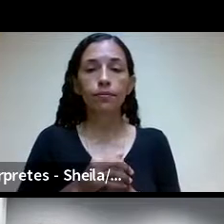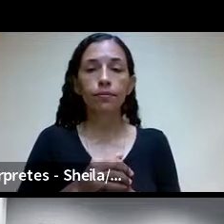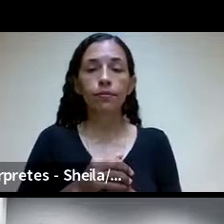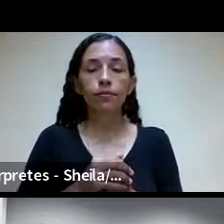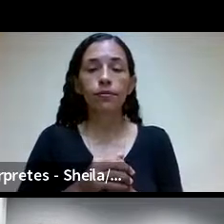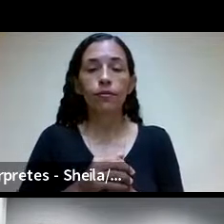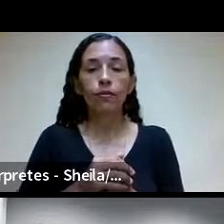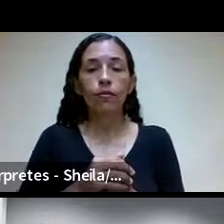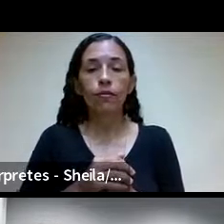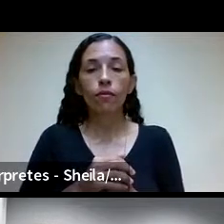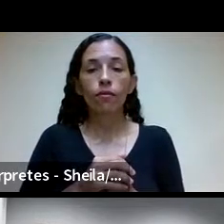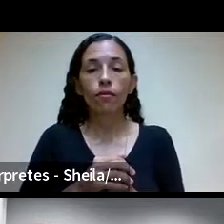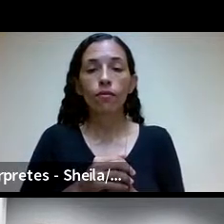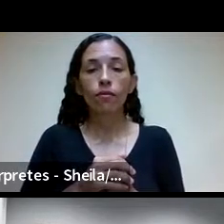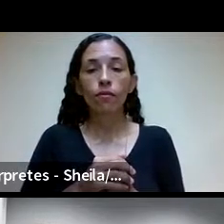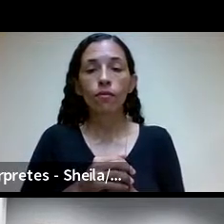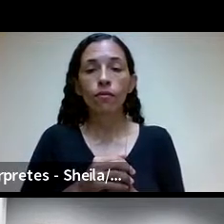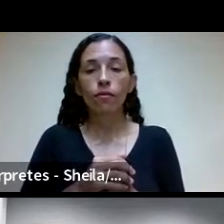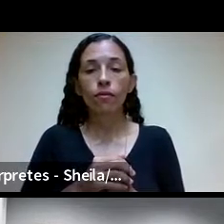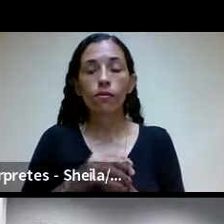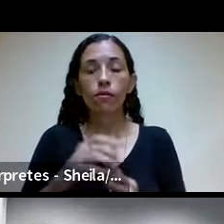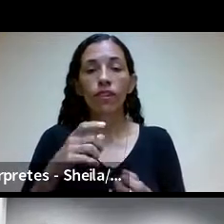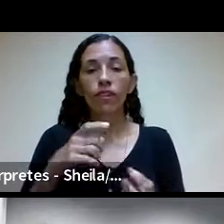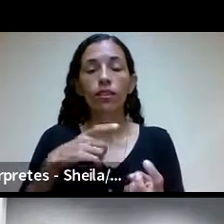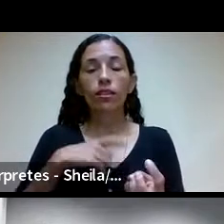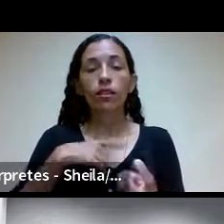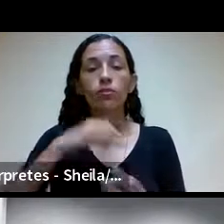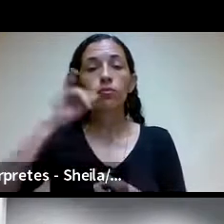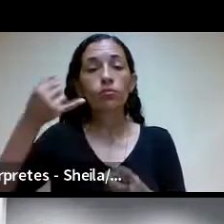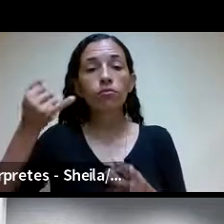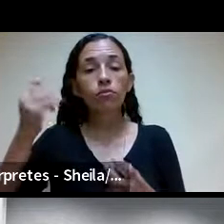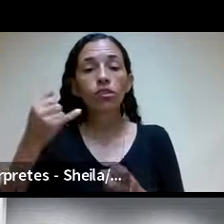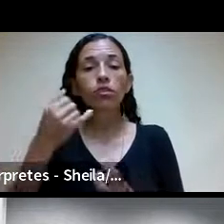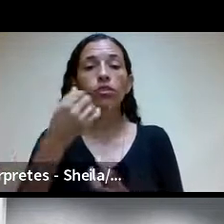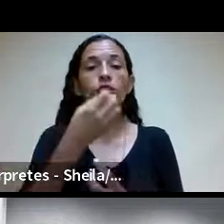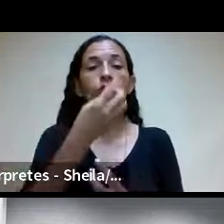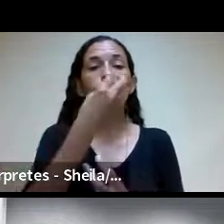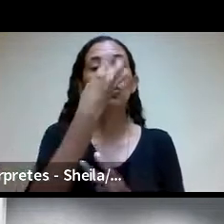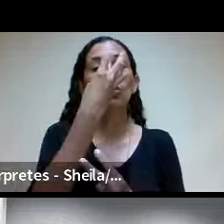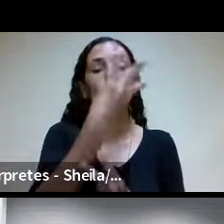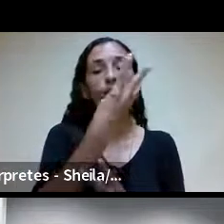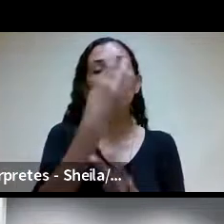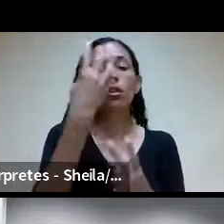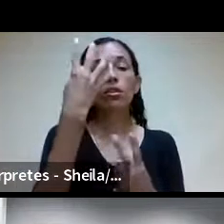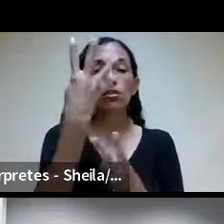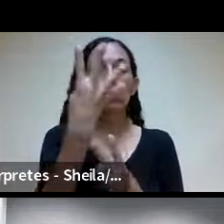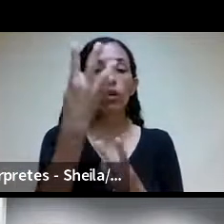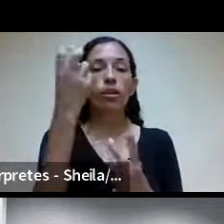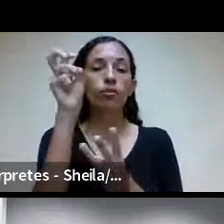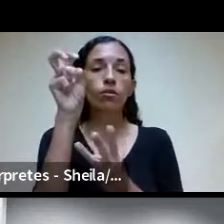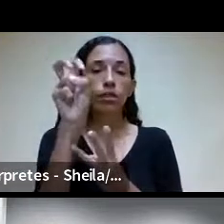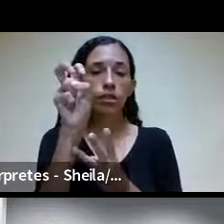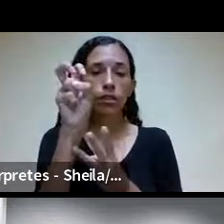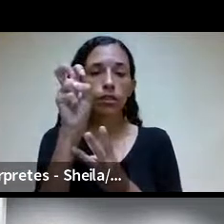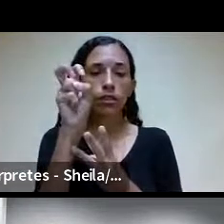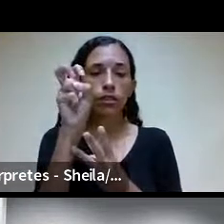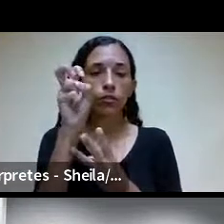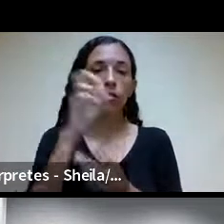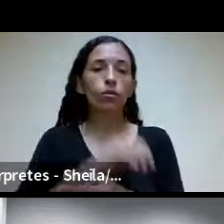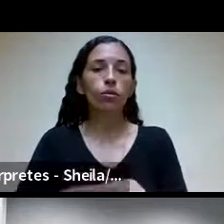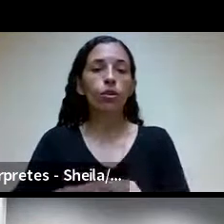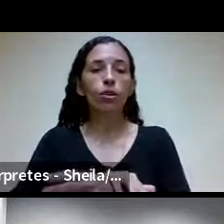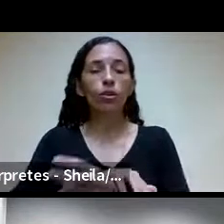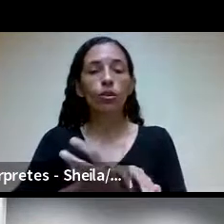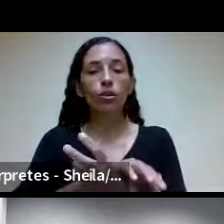Falta o mês de janeiro, 3, 4 e 5. Doutora Tiziana Nobre, para o dia